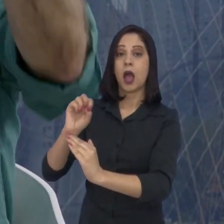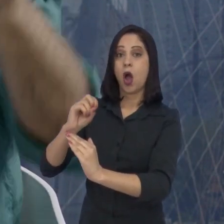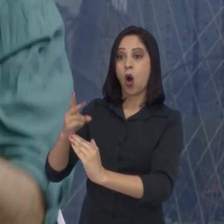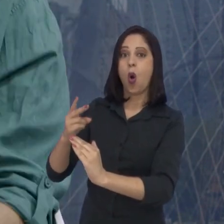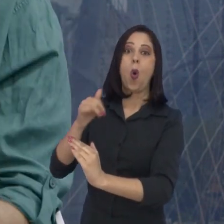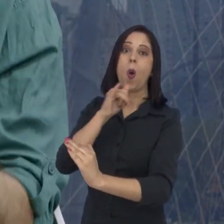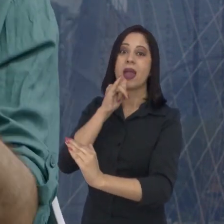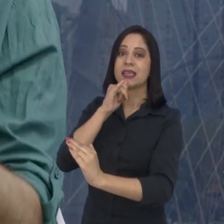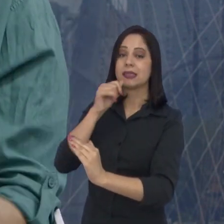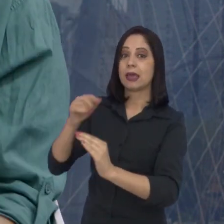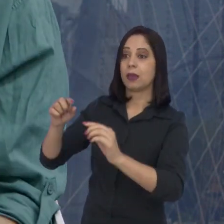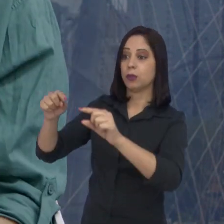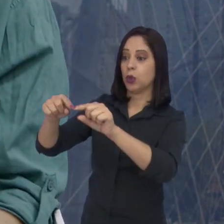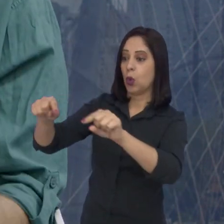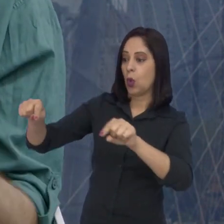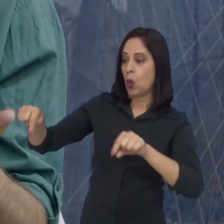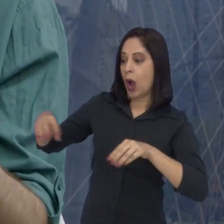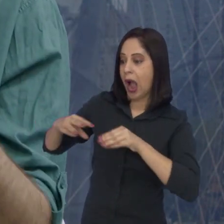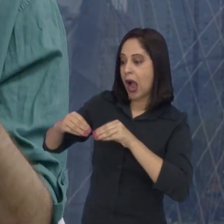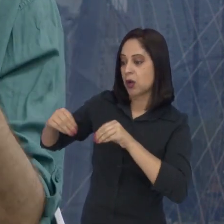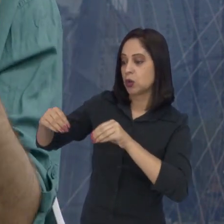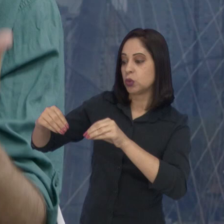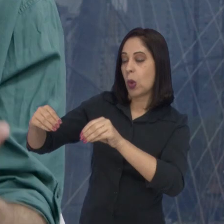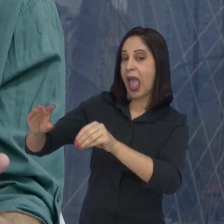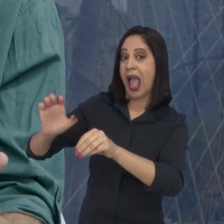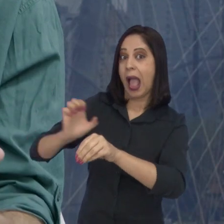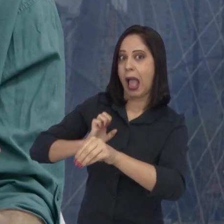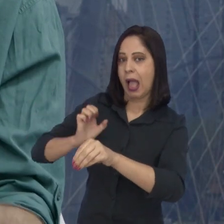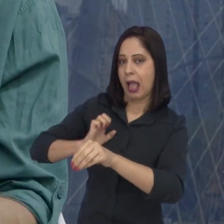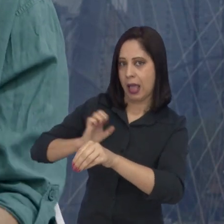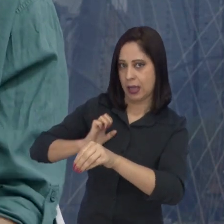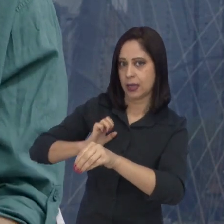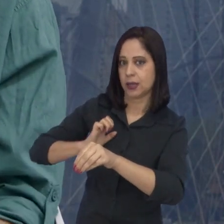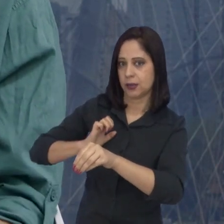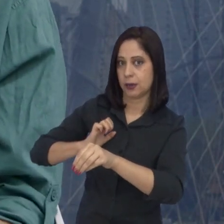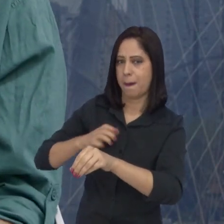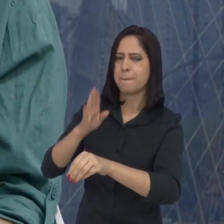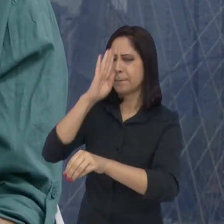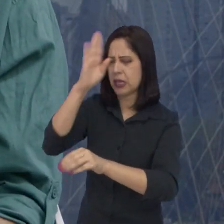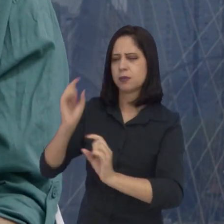fechados, condomínios de médio e alto padrão, mas principalmente prédios,